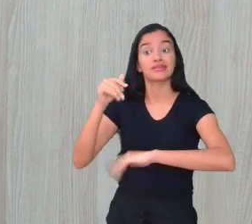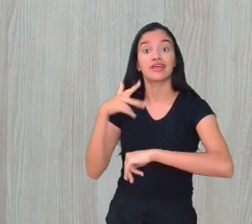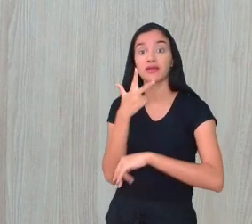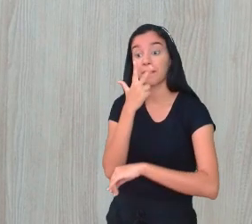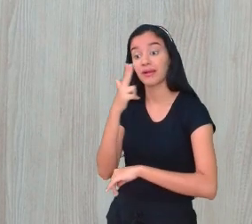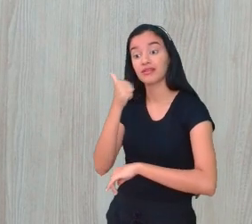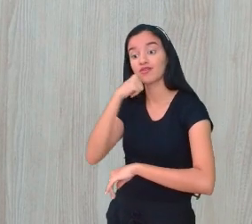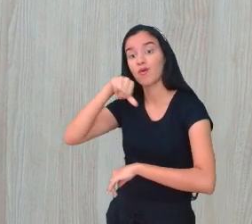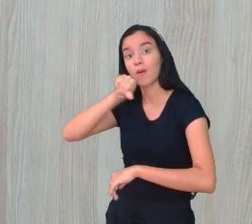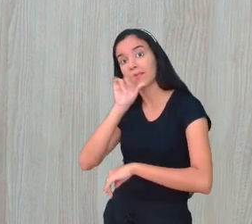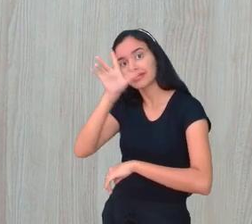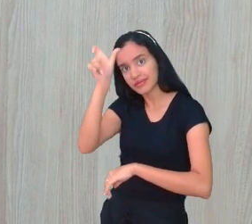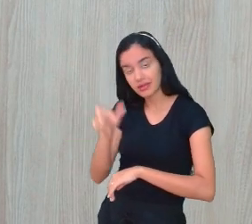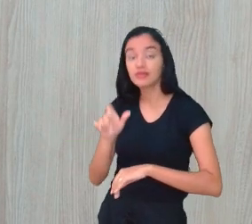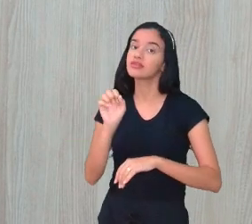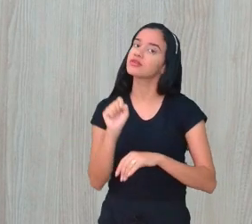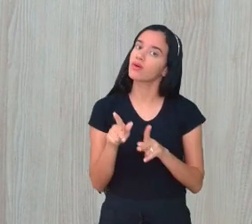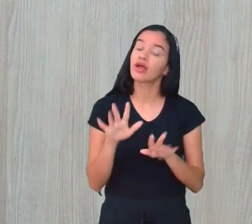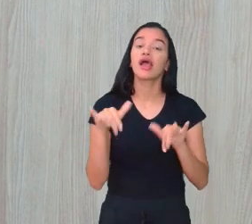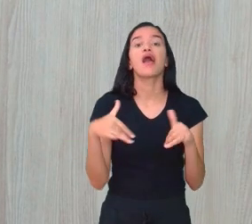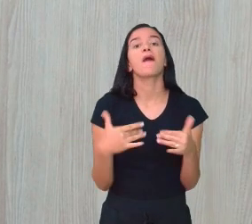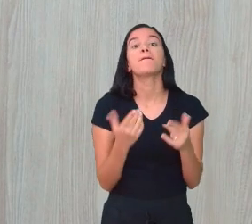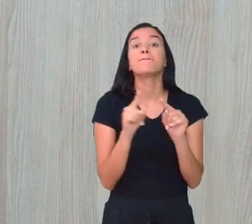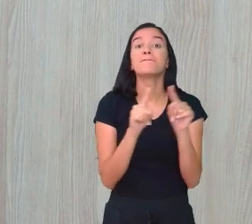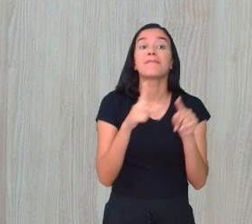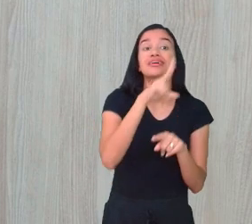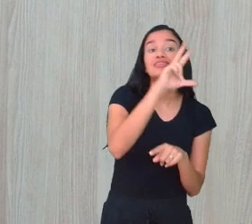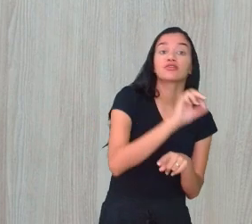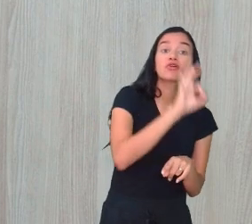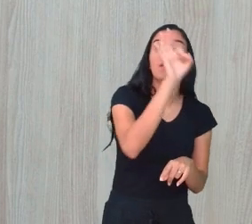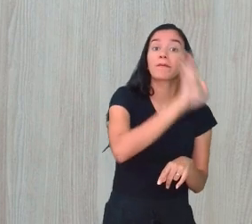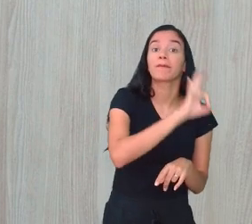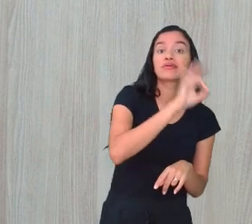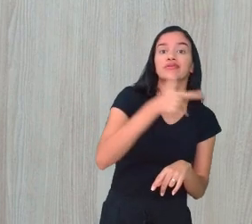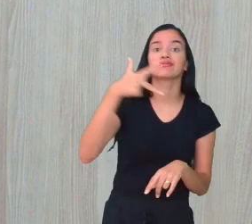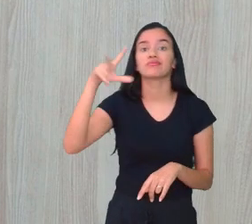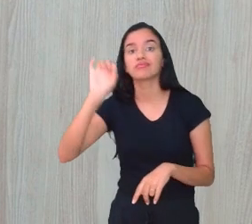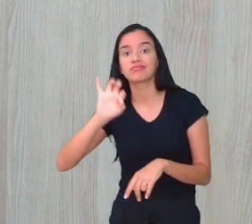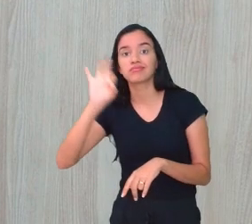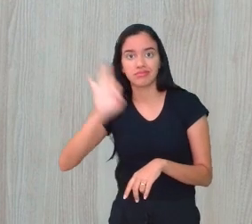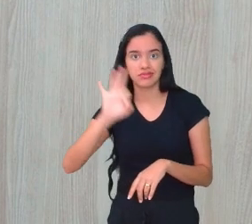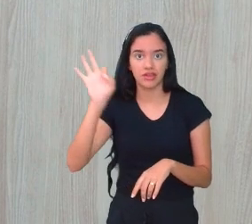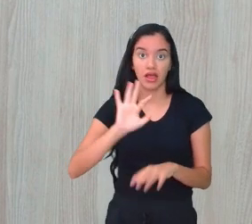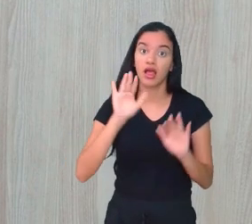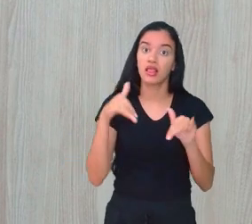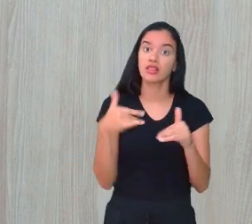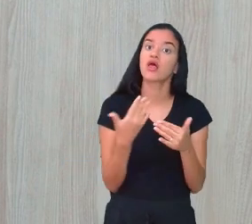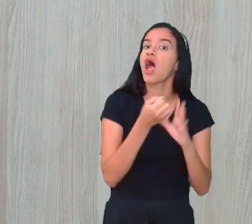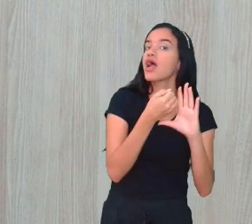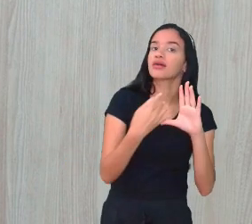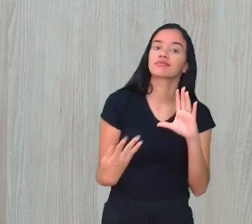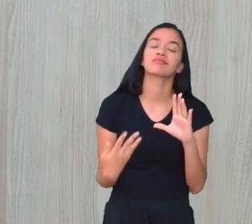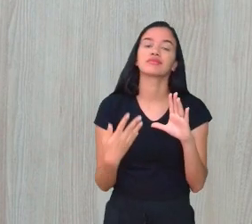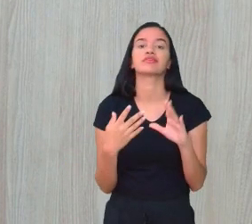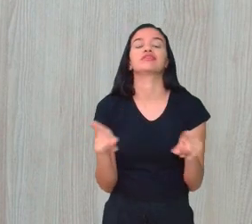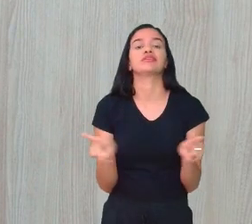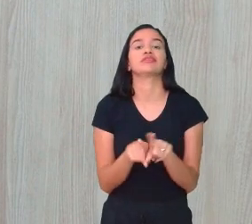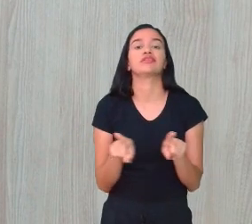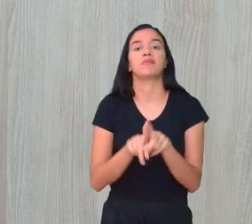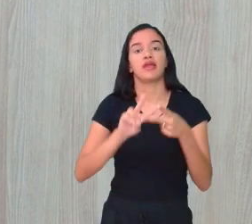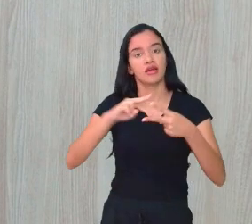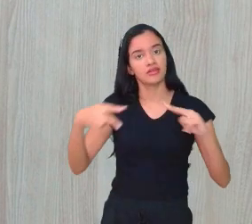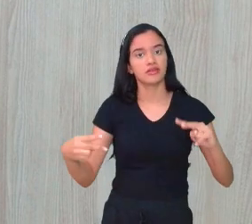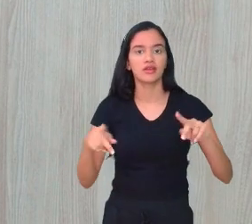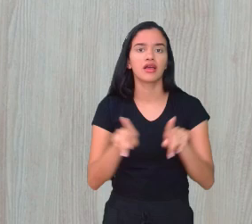a mãe. Né? Mas lembrem-se que é 50% de um, 50% de outro. Então, essa característica, essa carga